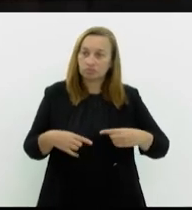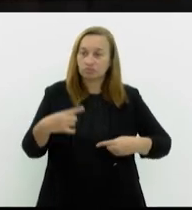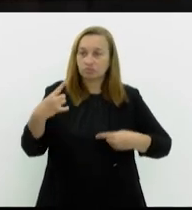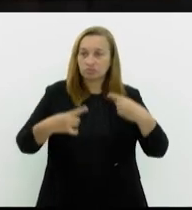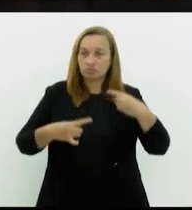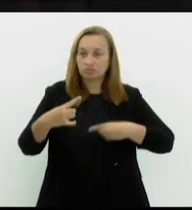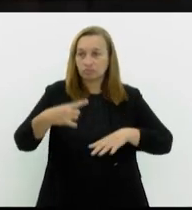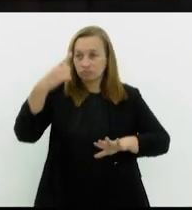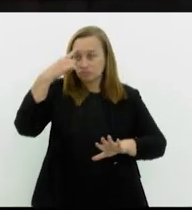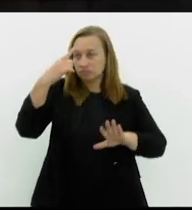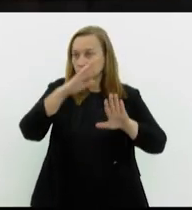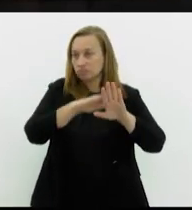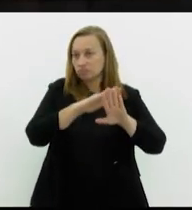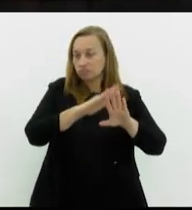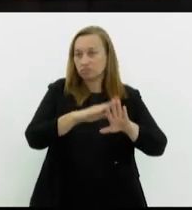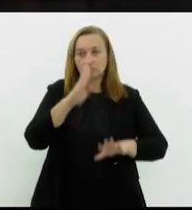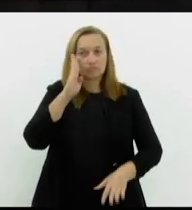ideológicos,